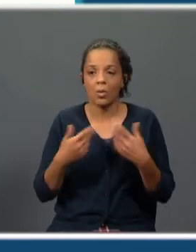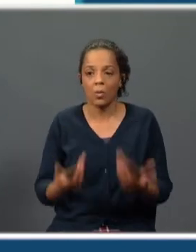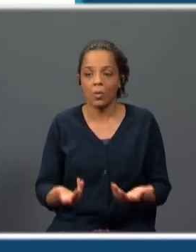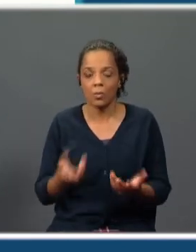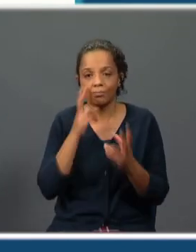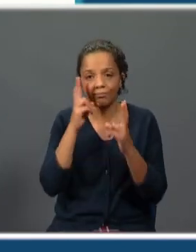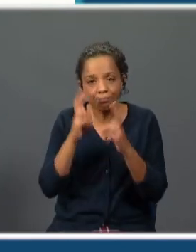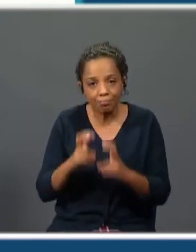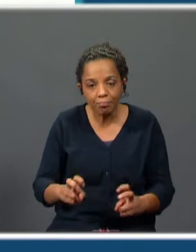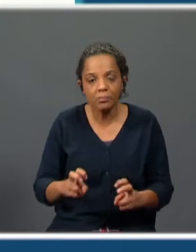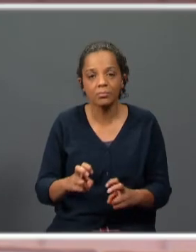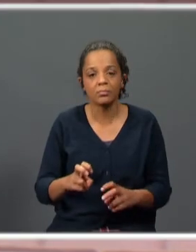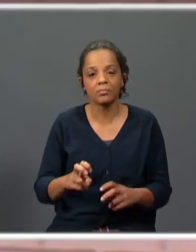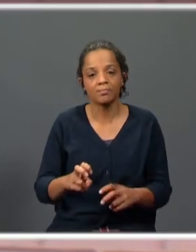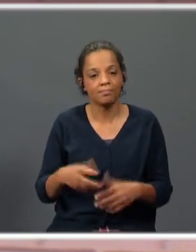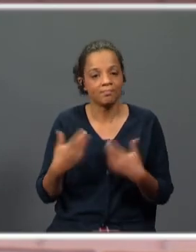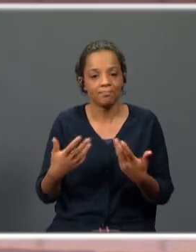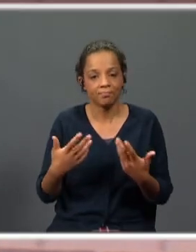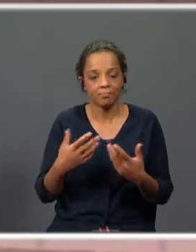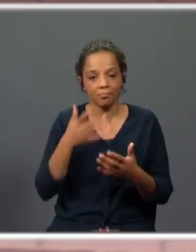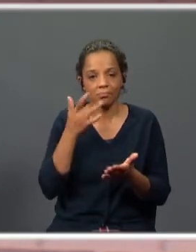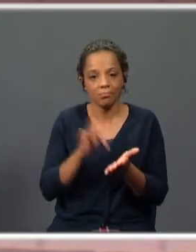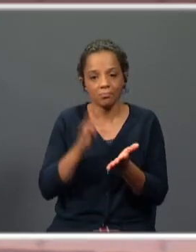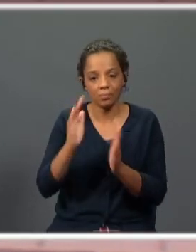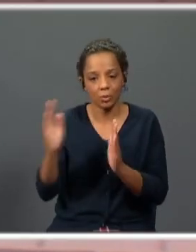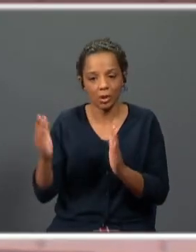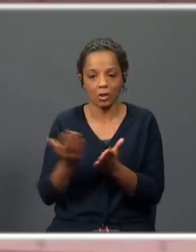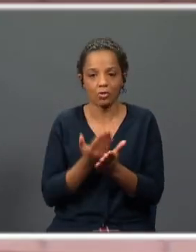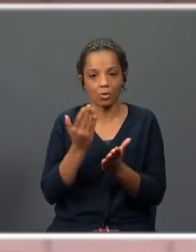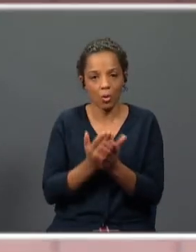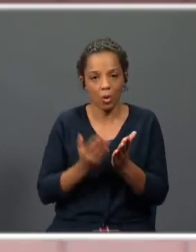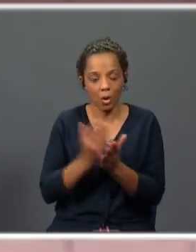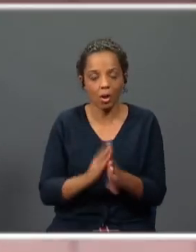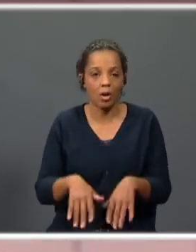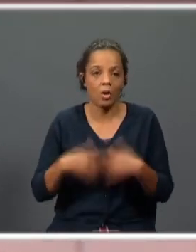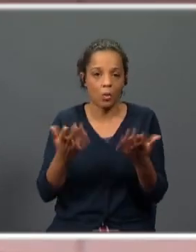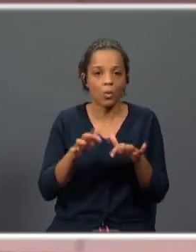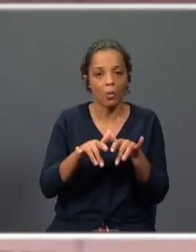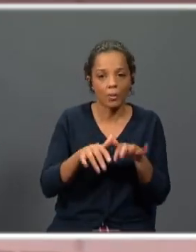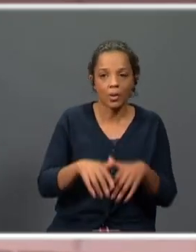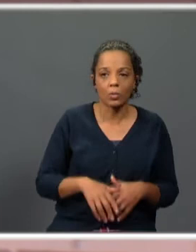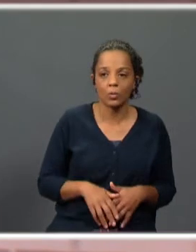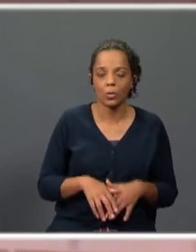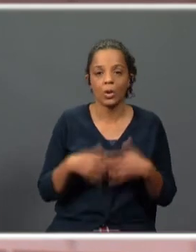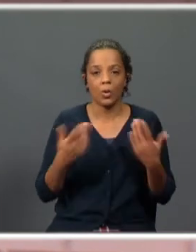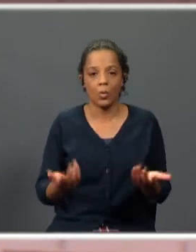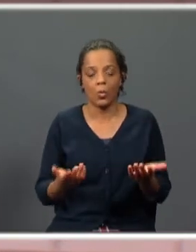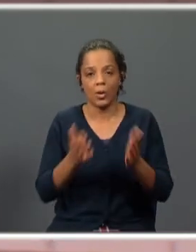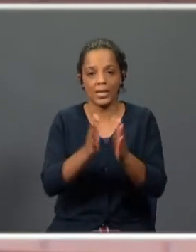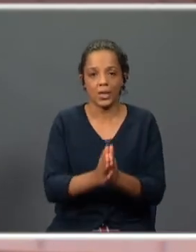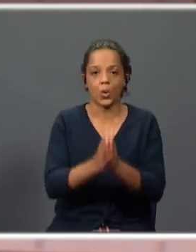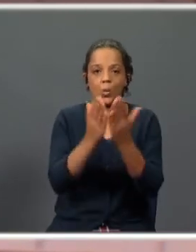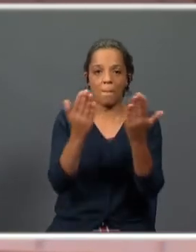uma pesquisa, na biblioteca da tua escola, ou utilizando o computador, ou